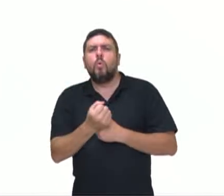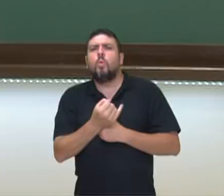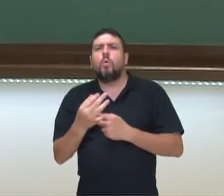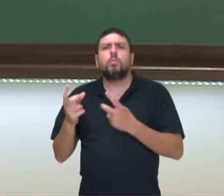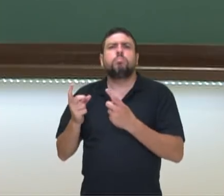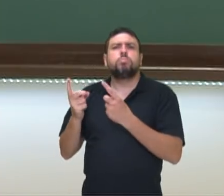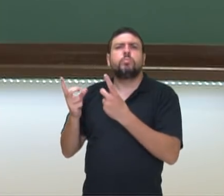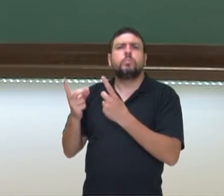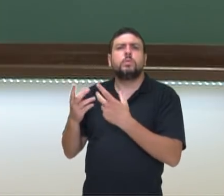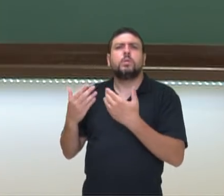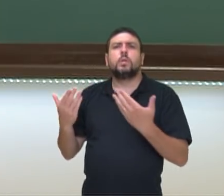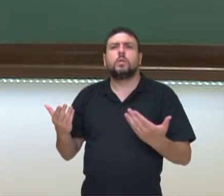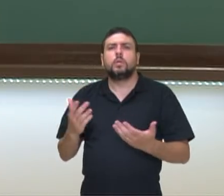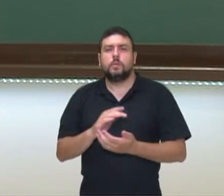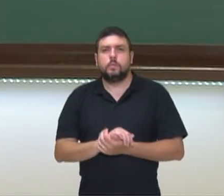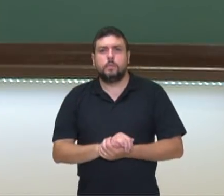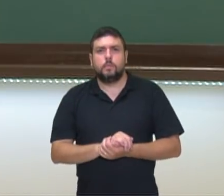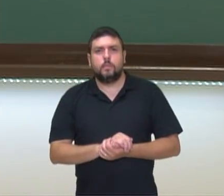desse país?